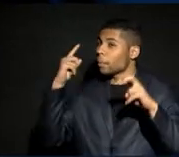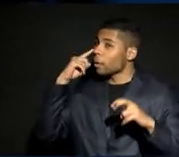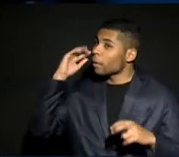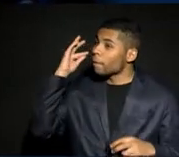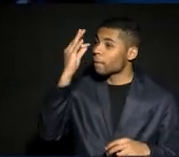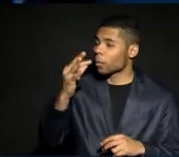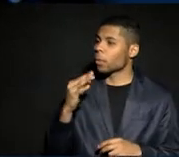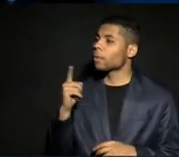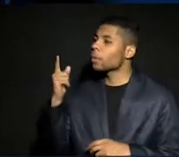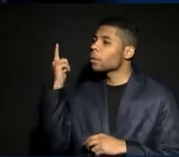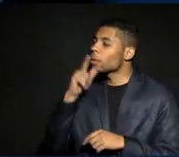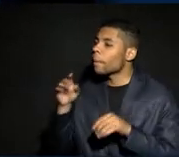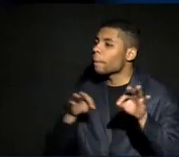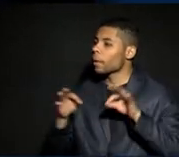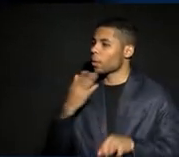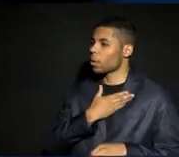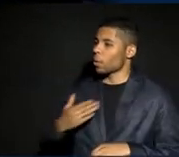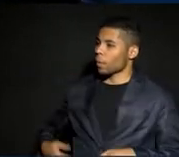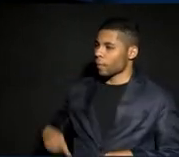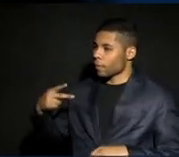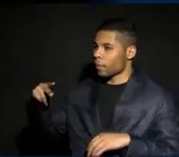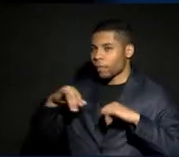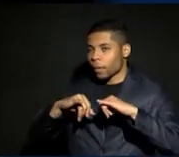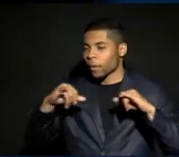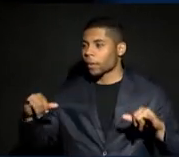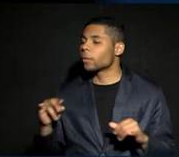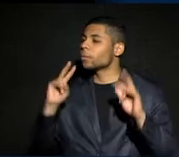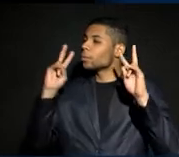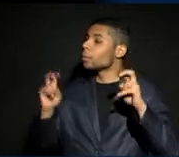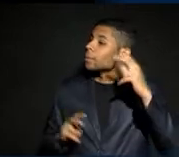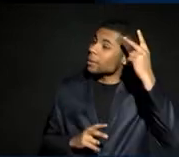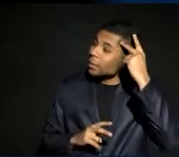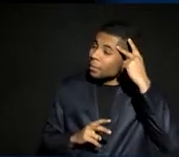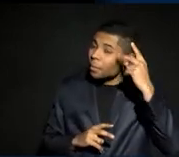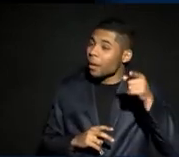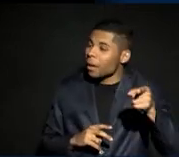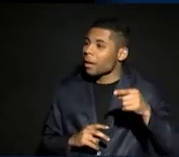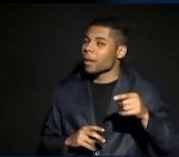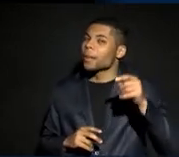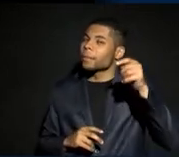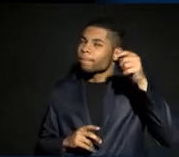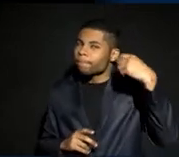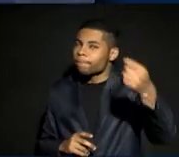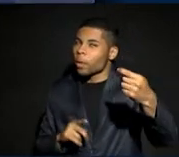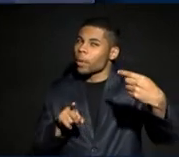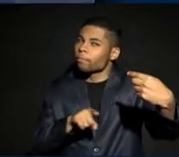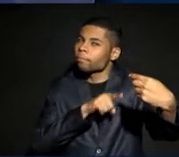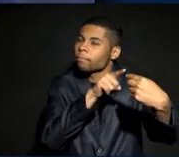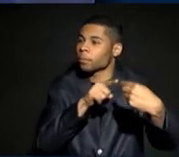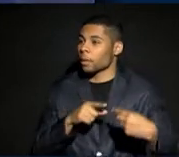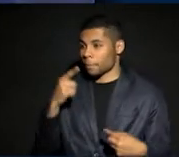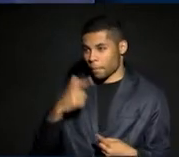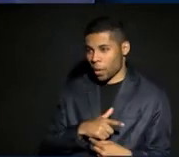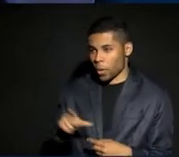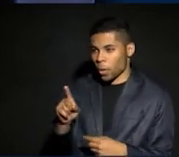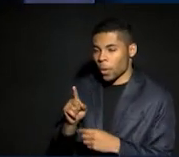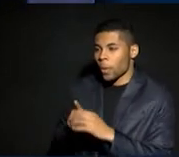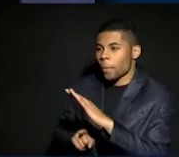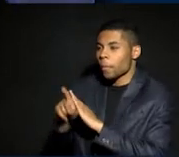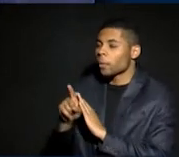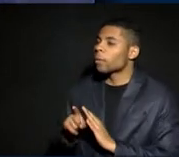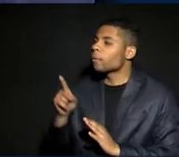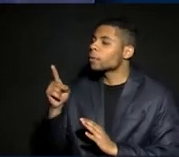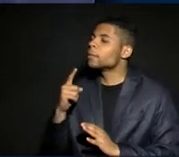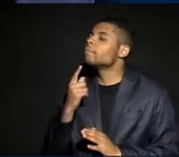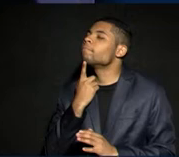futuro. Como é que a gente liga esse seu plano de governo a colocar São Paulo nessa trilha? E aí eu já vou juntar a pergunta de que vocação